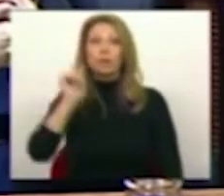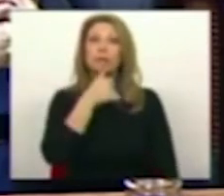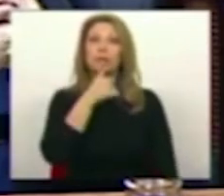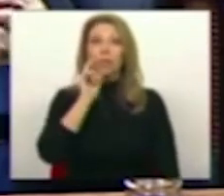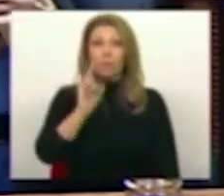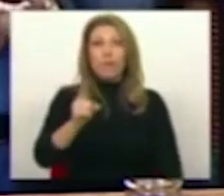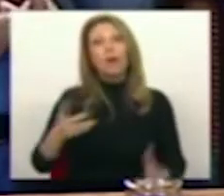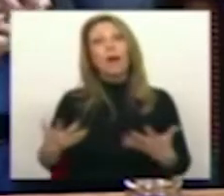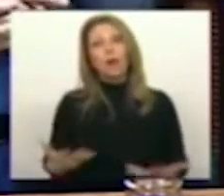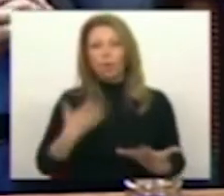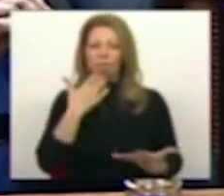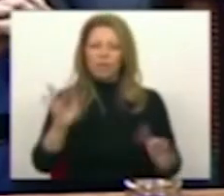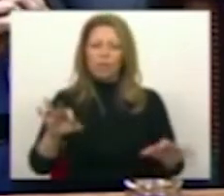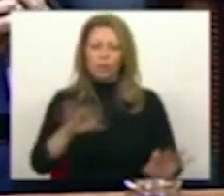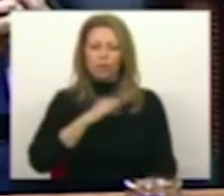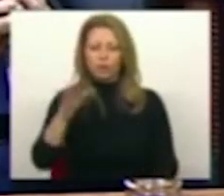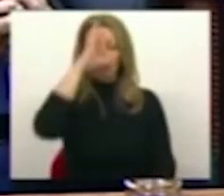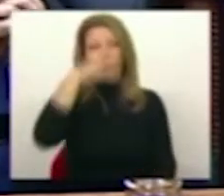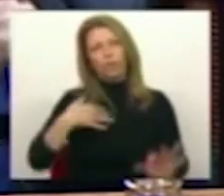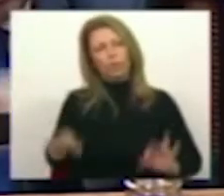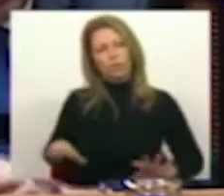Peço para concluir, Sr. Presidente. Vou já terminar, Sr. Presidente.